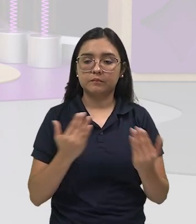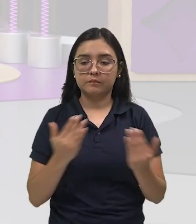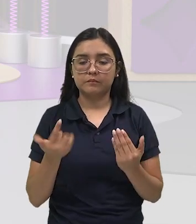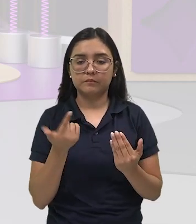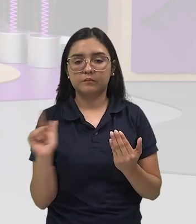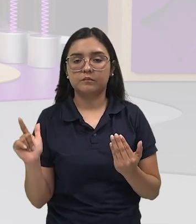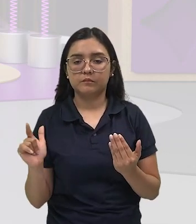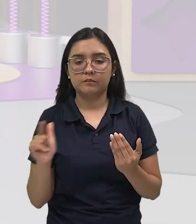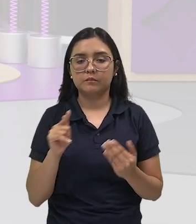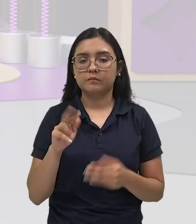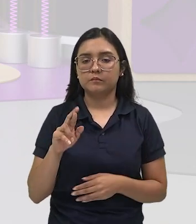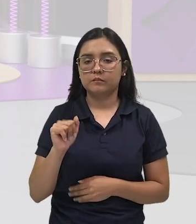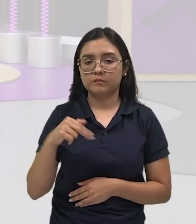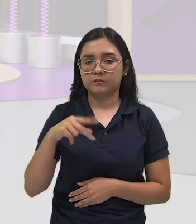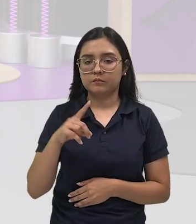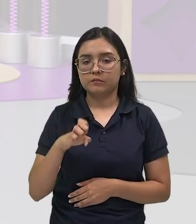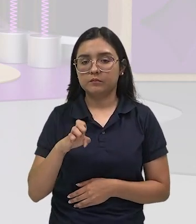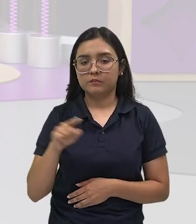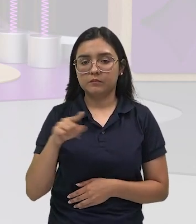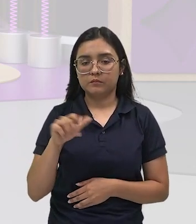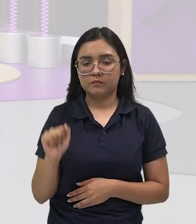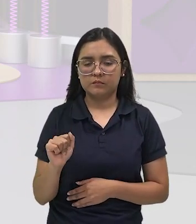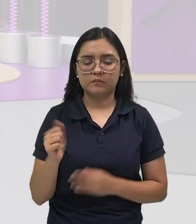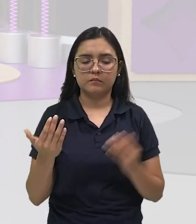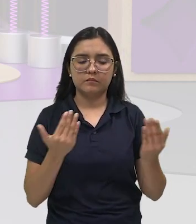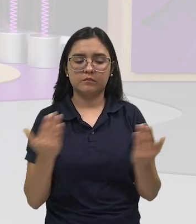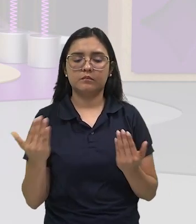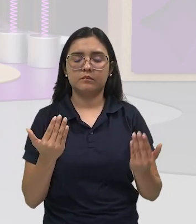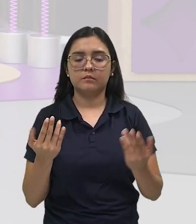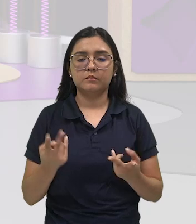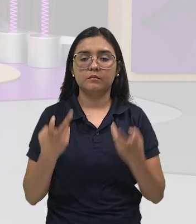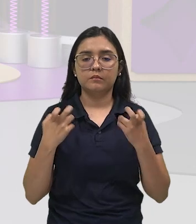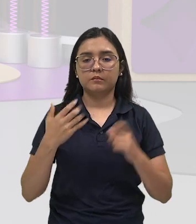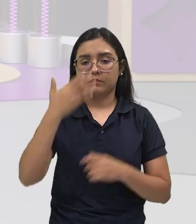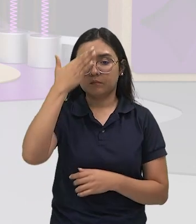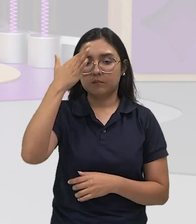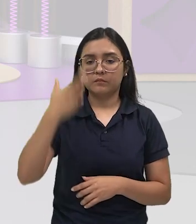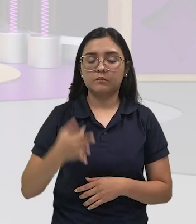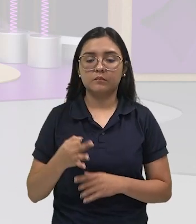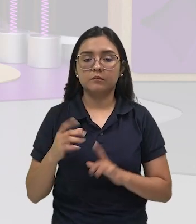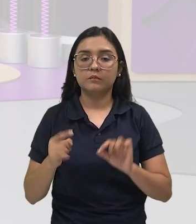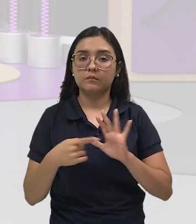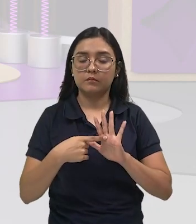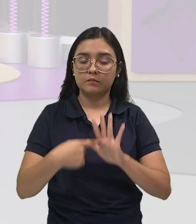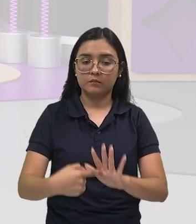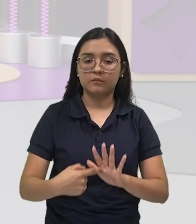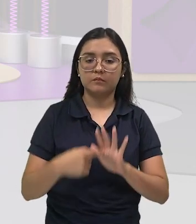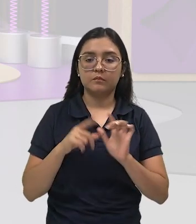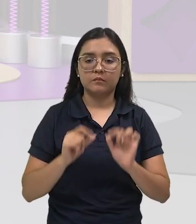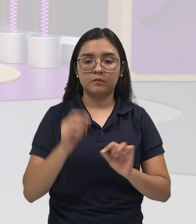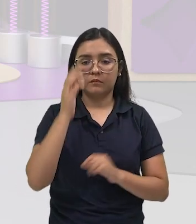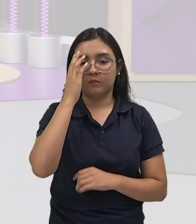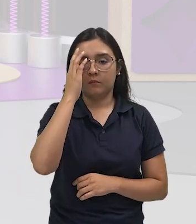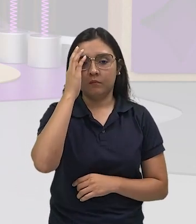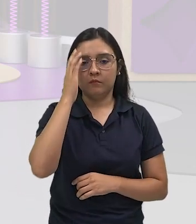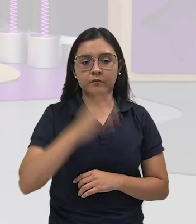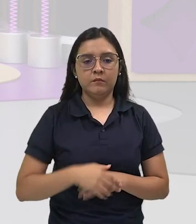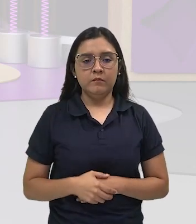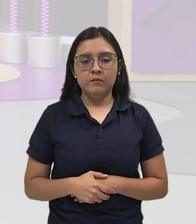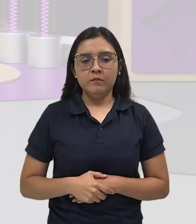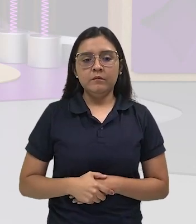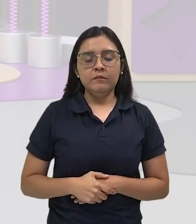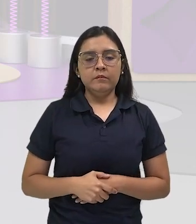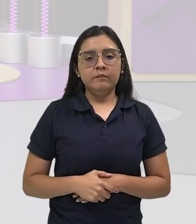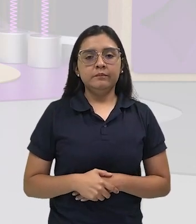e vejo que a interpretação que está sendo apresentada, ou a interpretação que nós